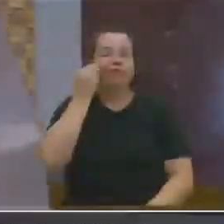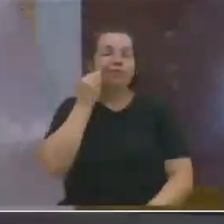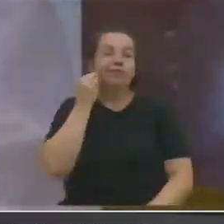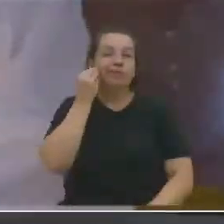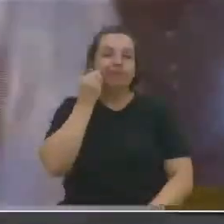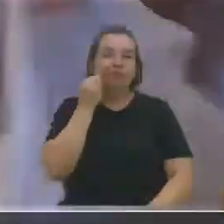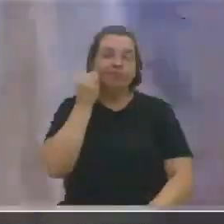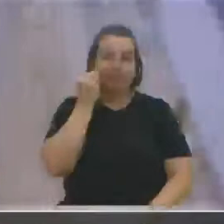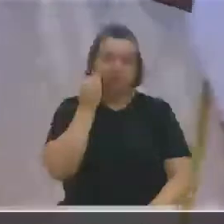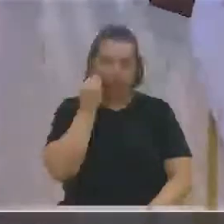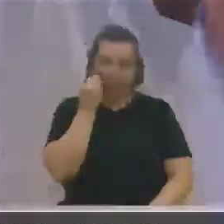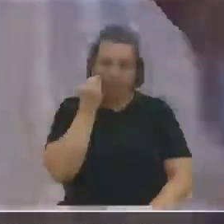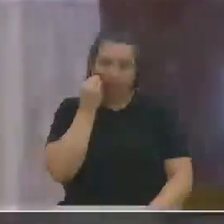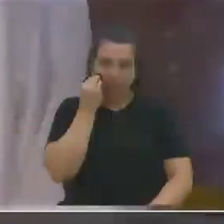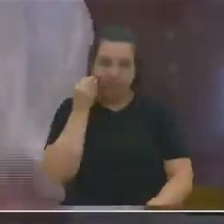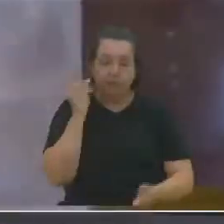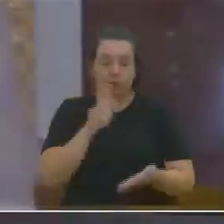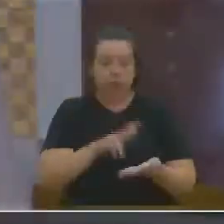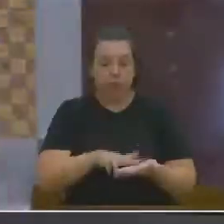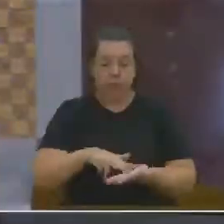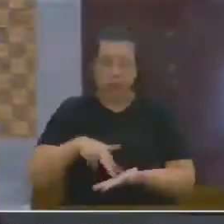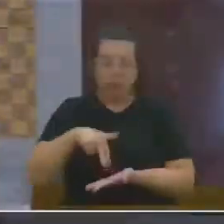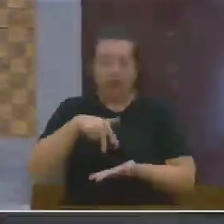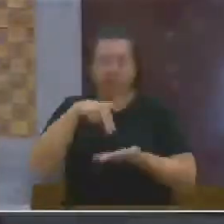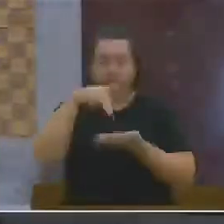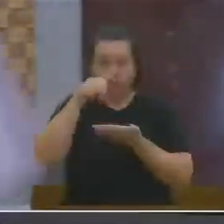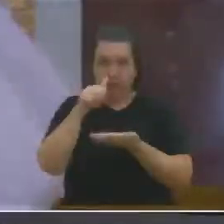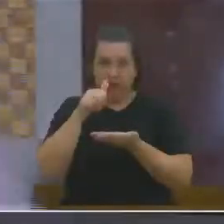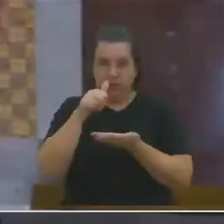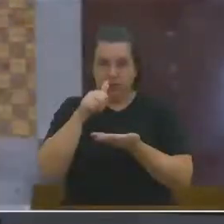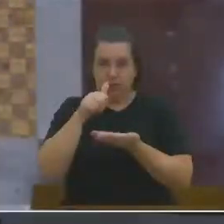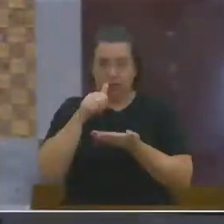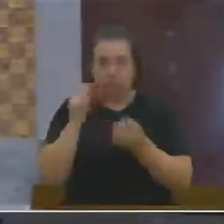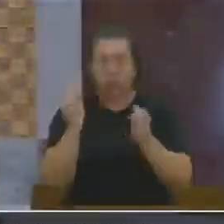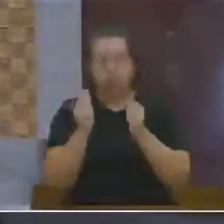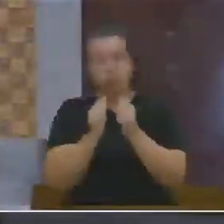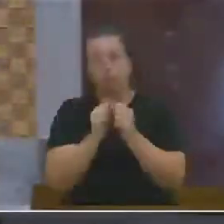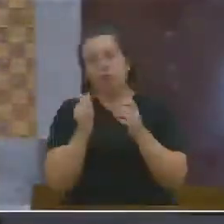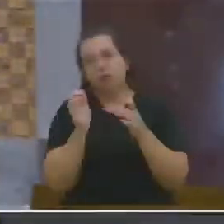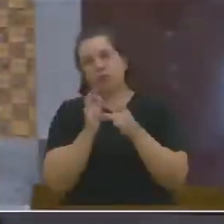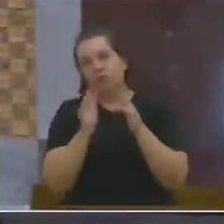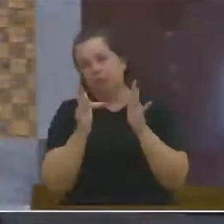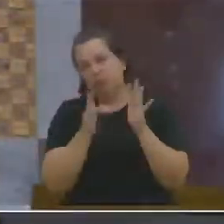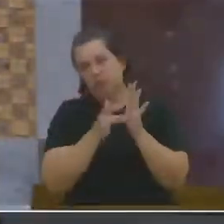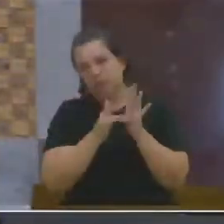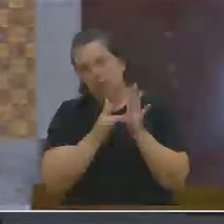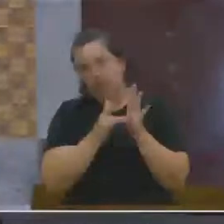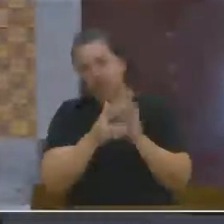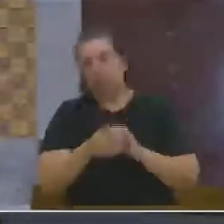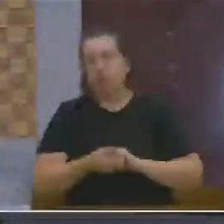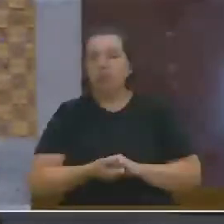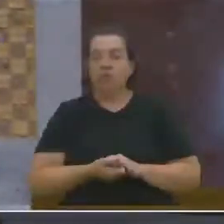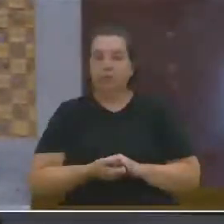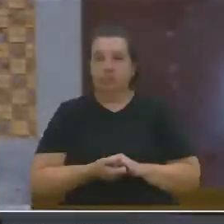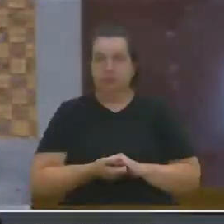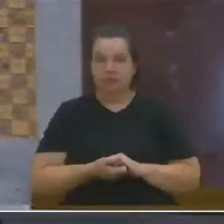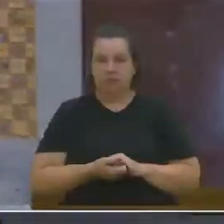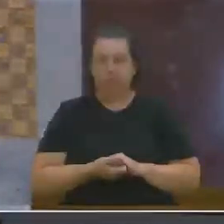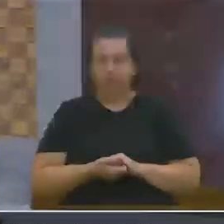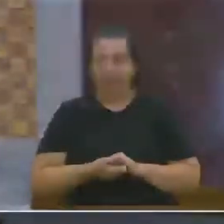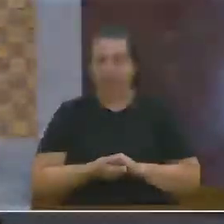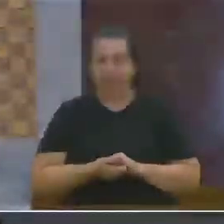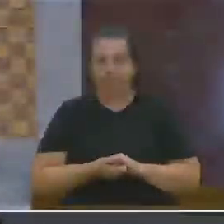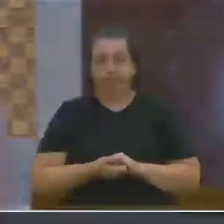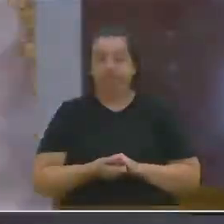experiência de ressurreição com Cristo ressuscitado.